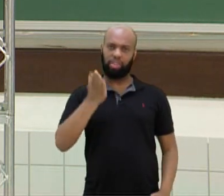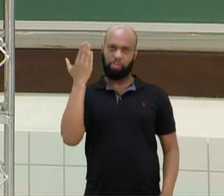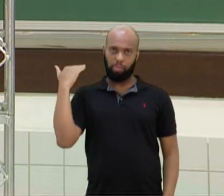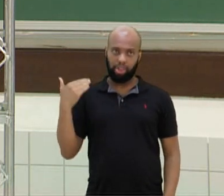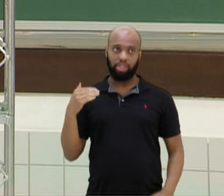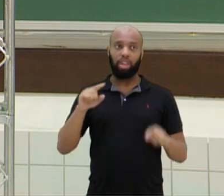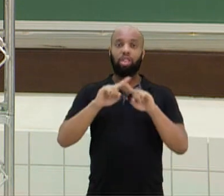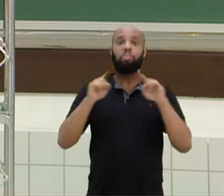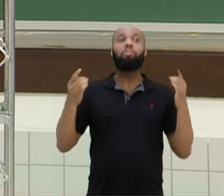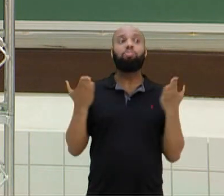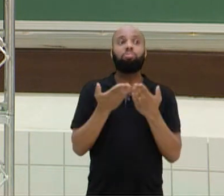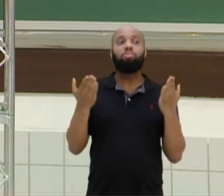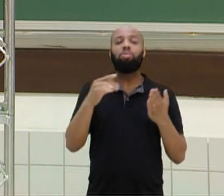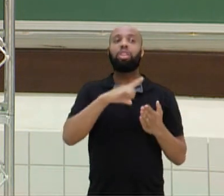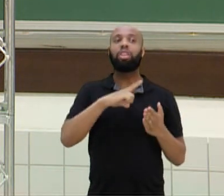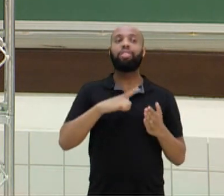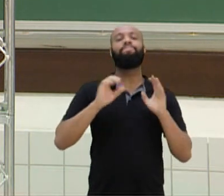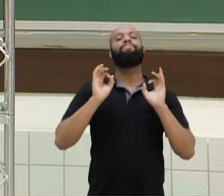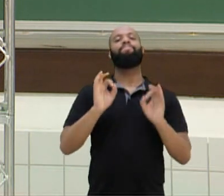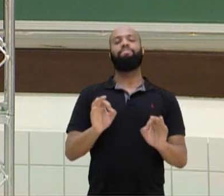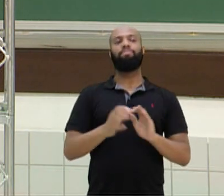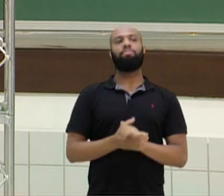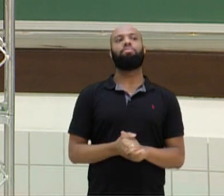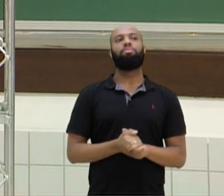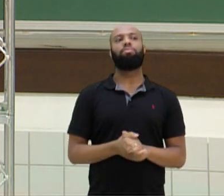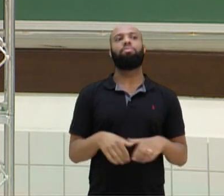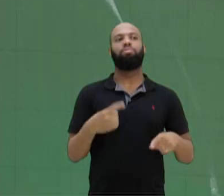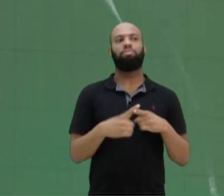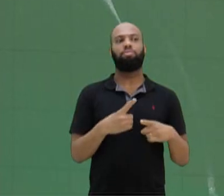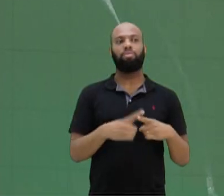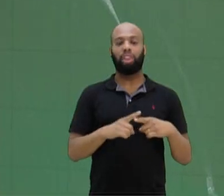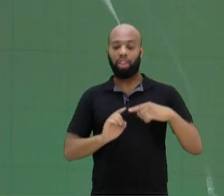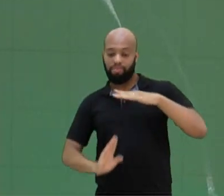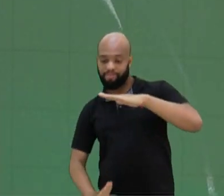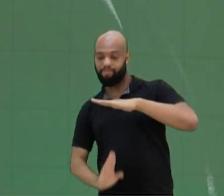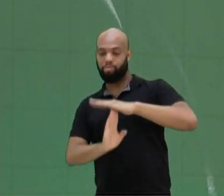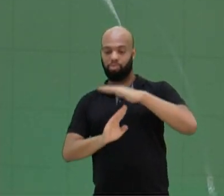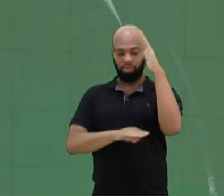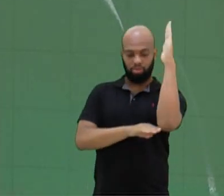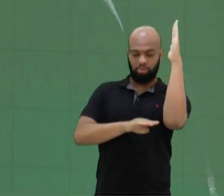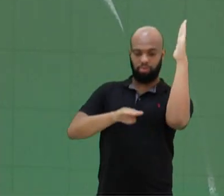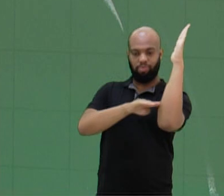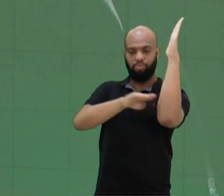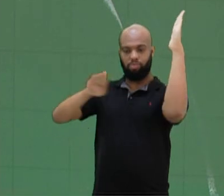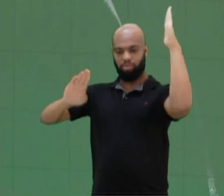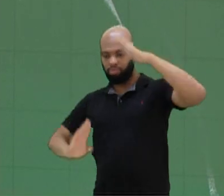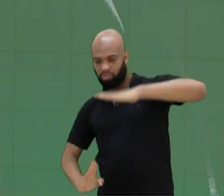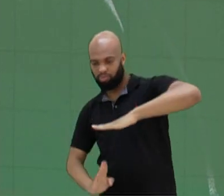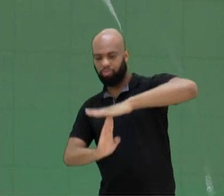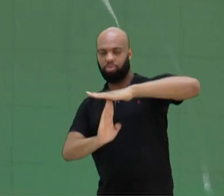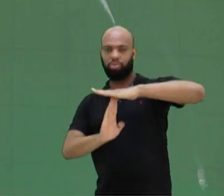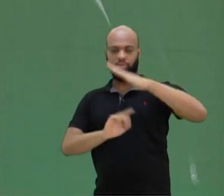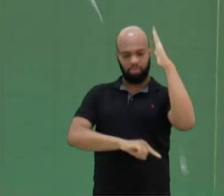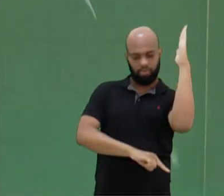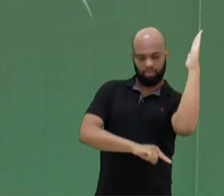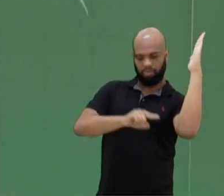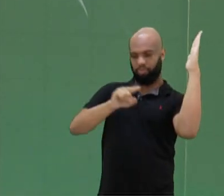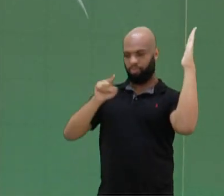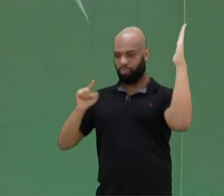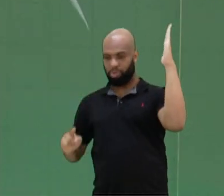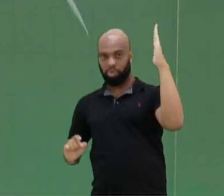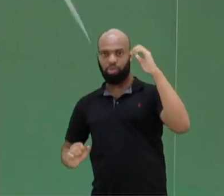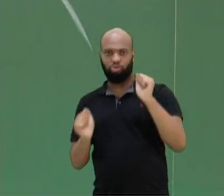0, então é 1 e 0. Mesmo ponto, 1 para o